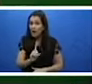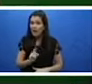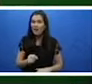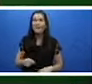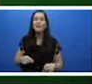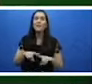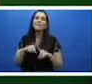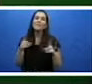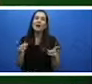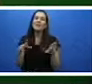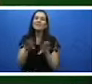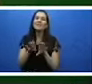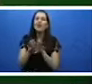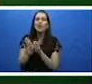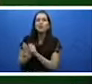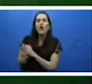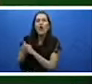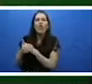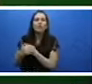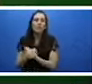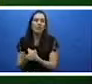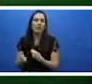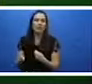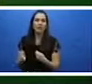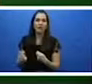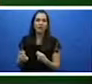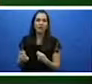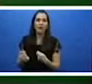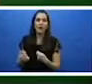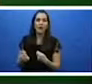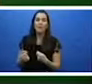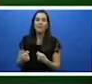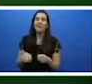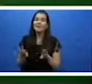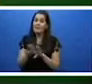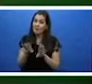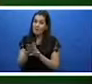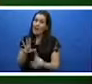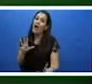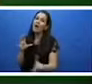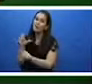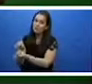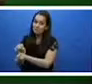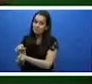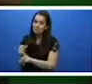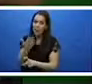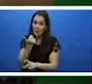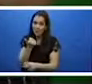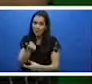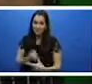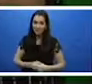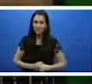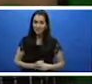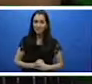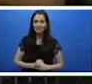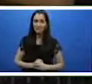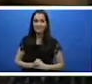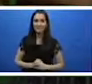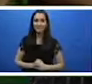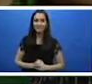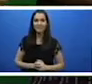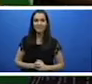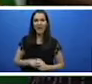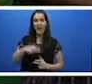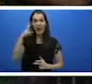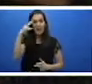Mas para ela se esconder, para ajudar quando ela for capturar as suas presas. Lembrando que